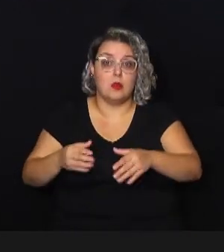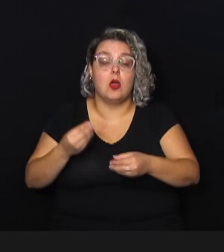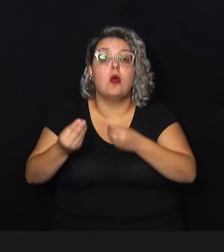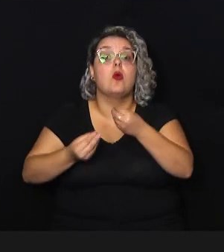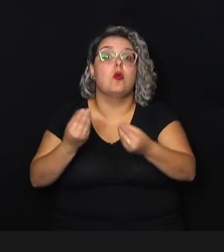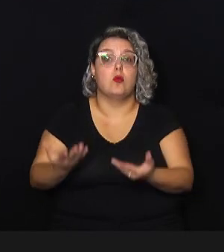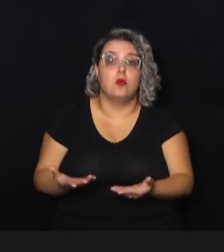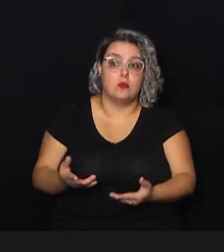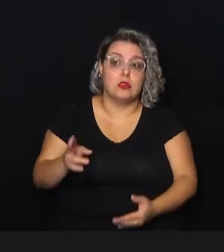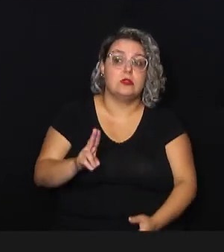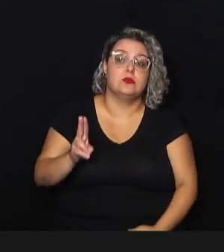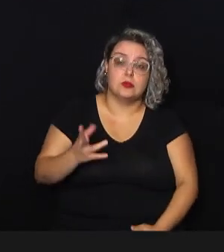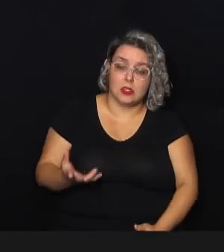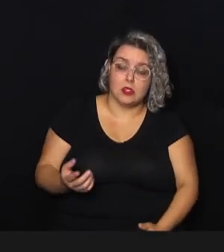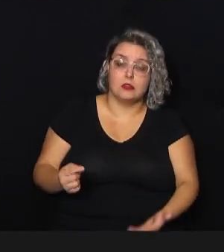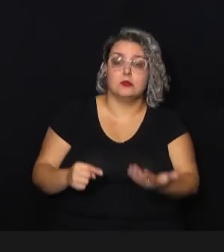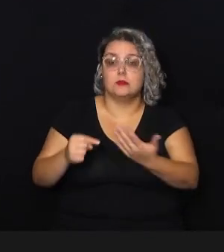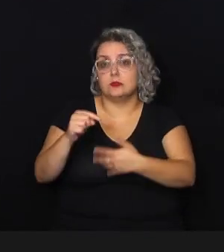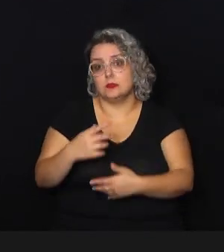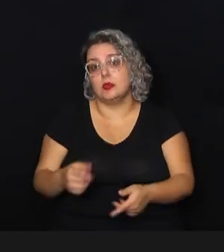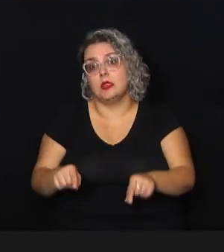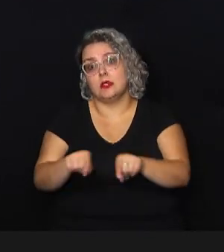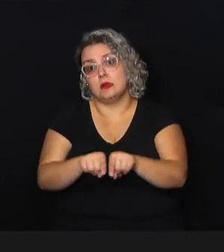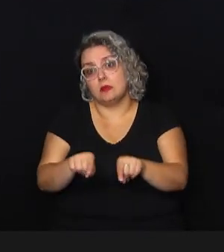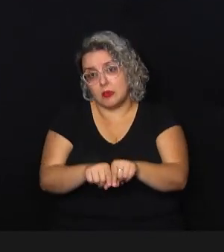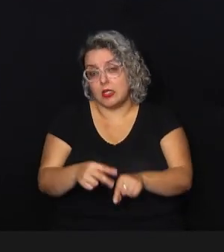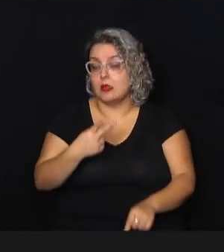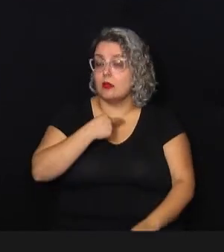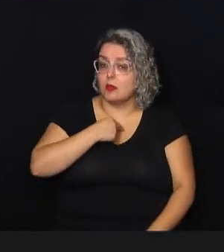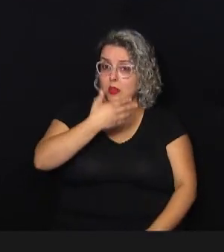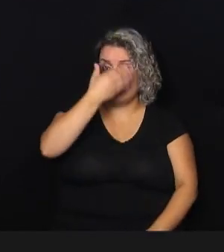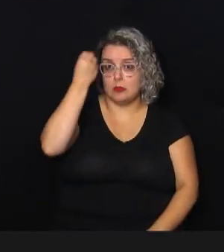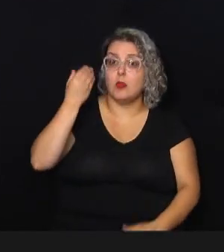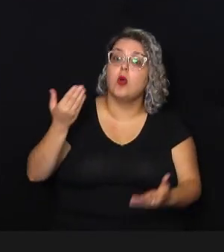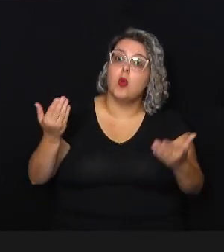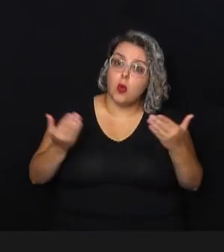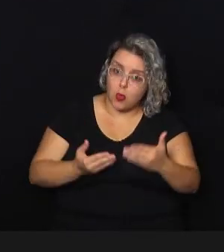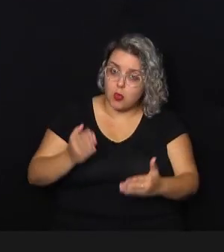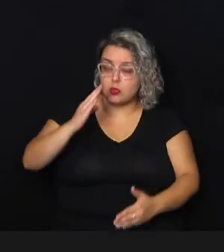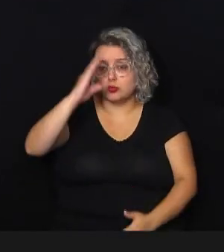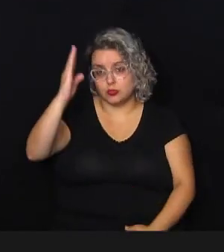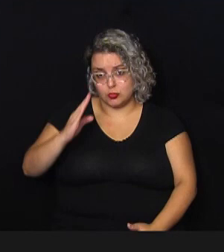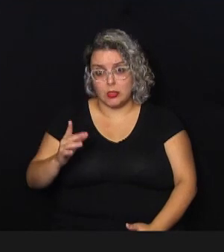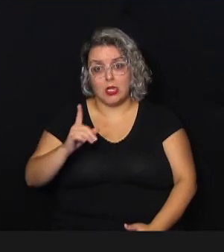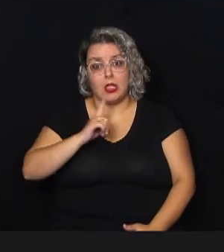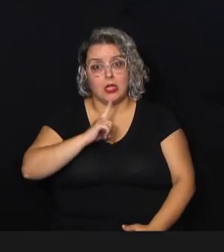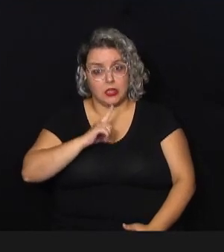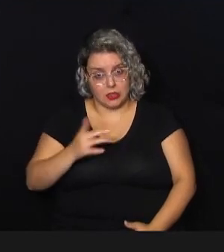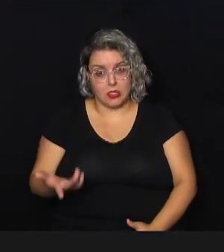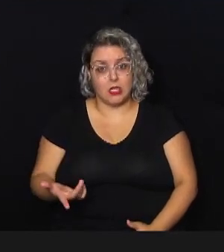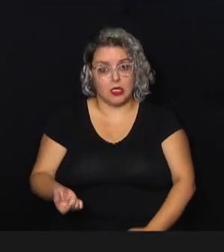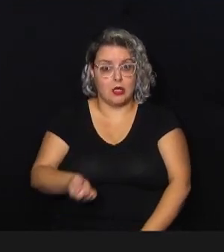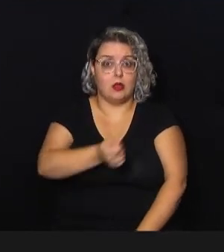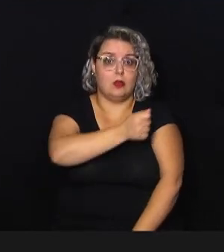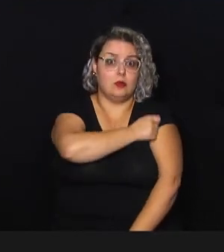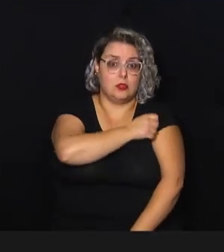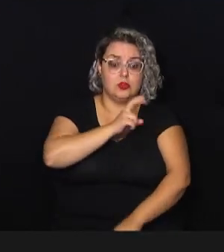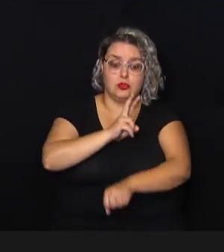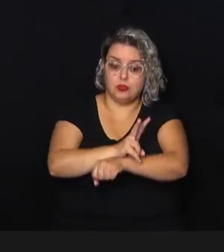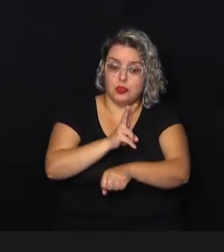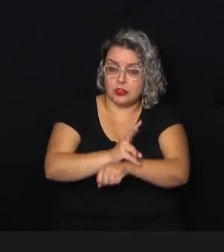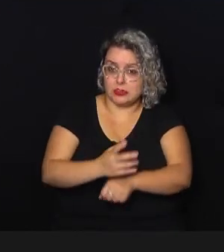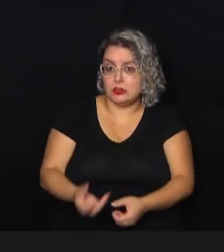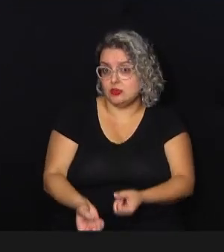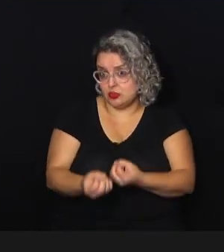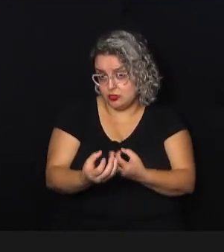essas questões. E a gente também não pode esquecer que hoje no Brasil existe a Autoridade Nacional de Proteção de Dados,